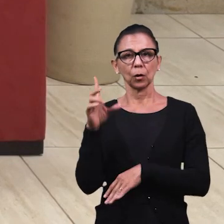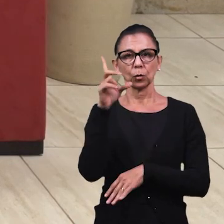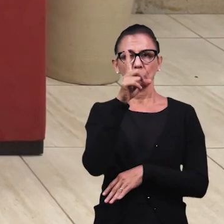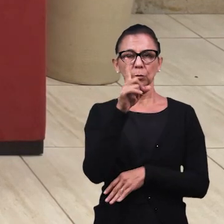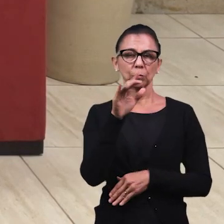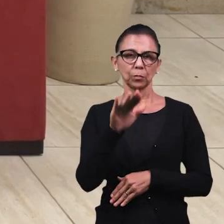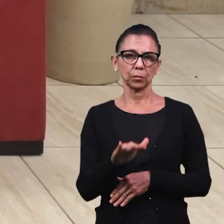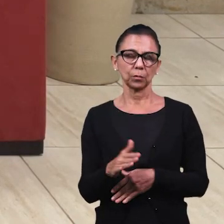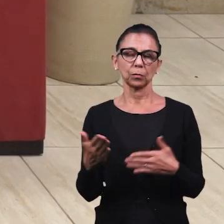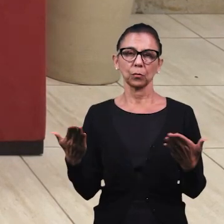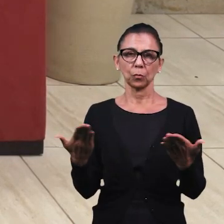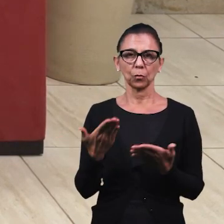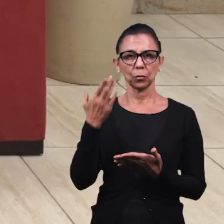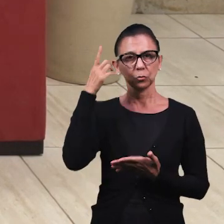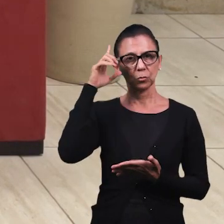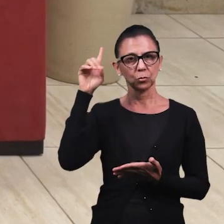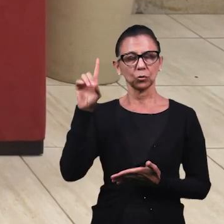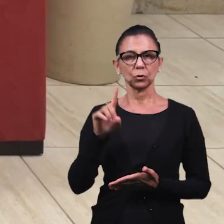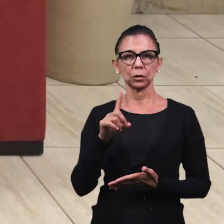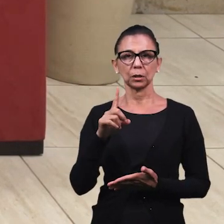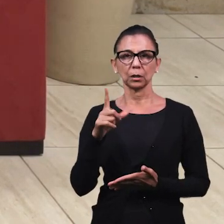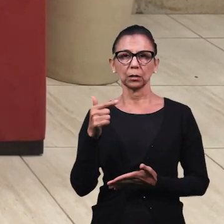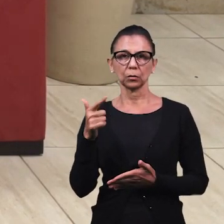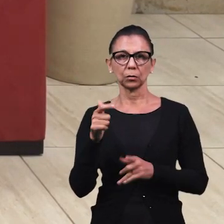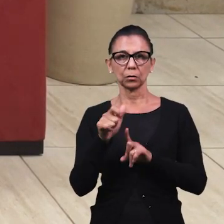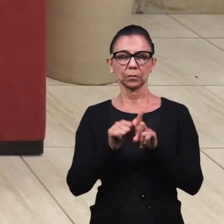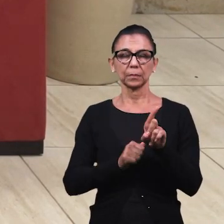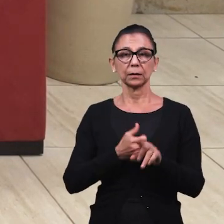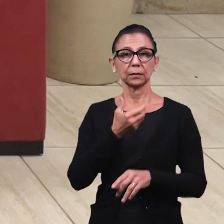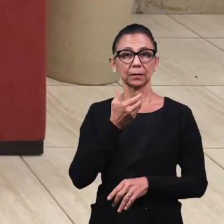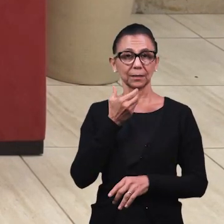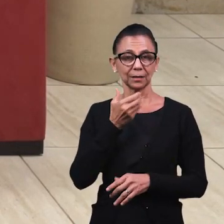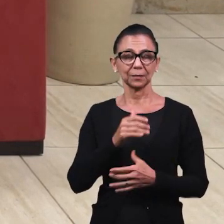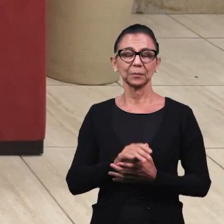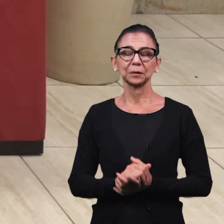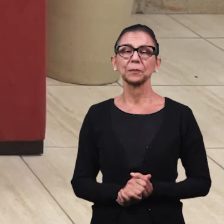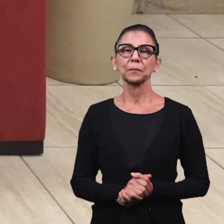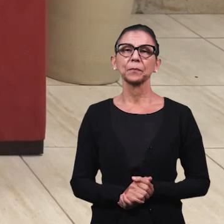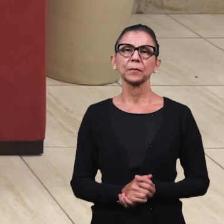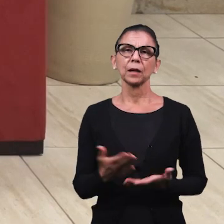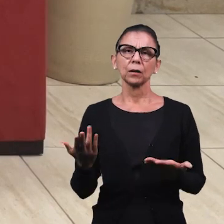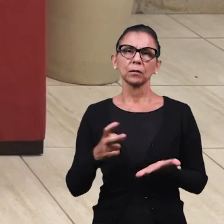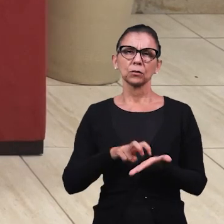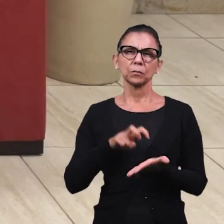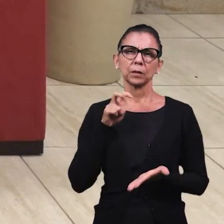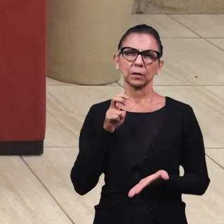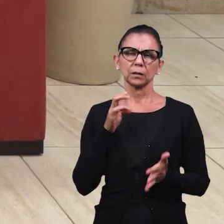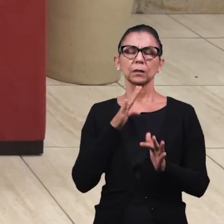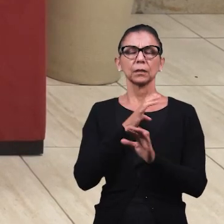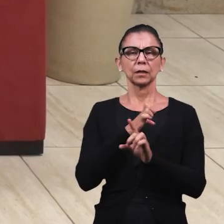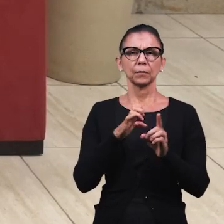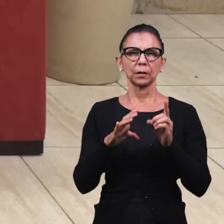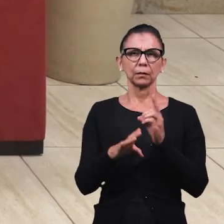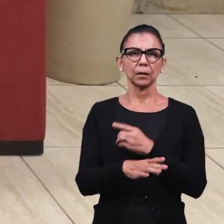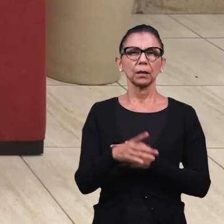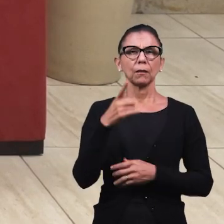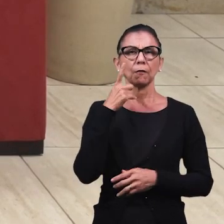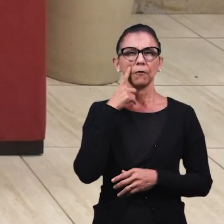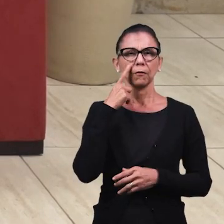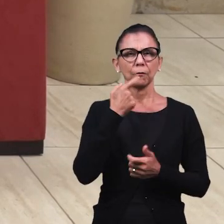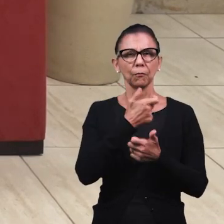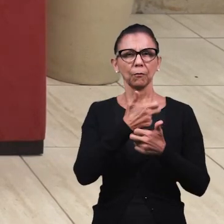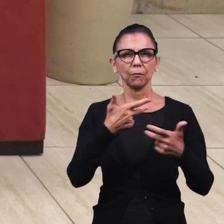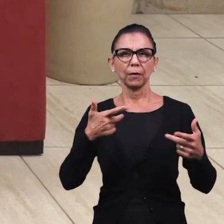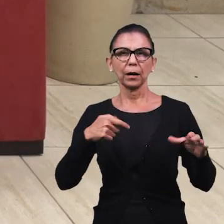domingo, hoje, dia 12 de dezembro. Já tivemos a nossa escola bíblica pela manhã, tivemos os vídeos,